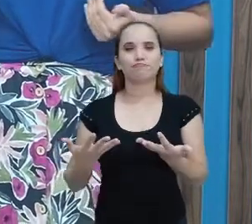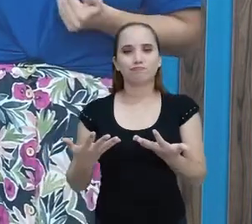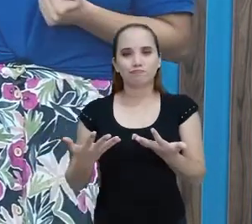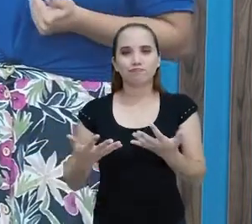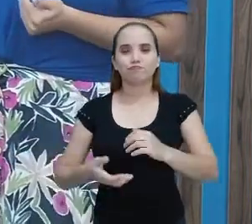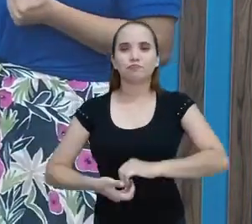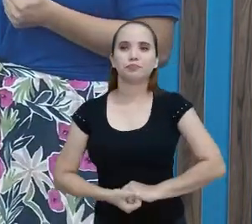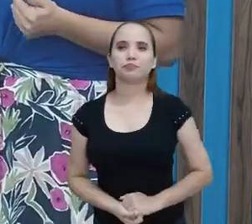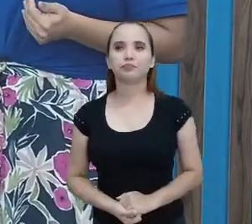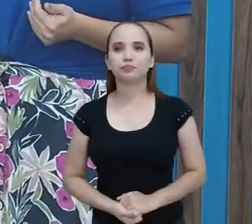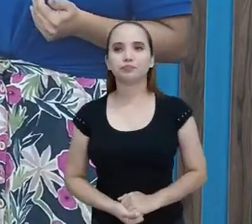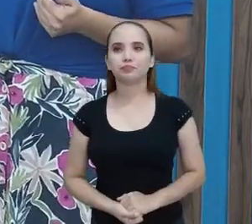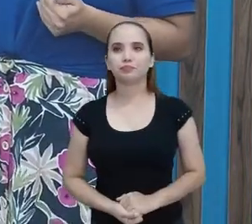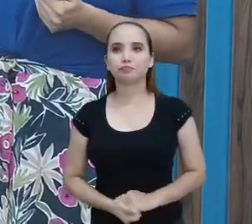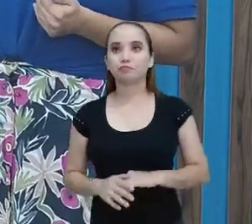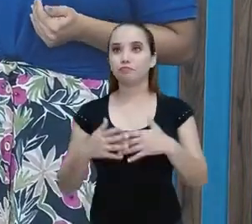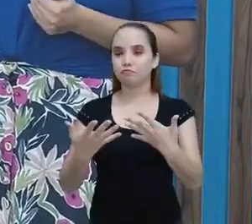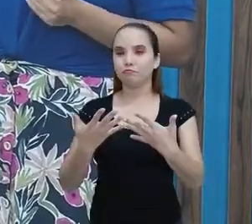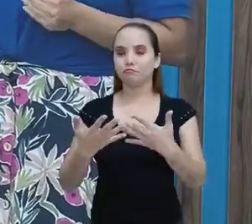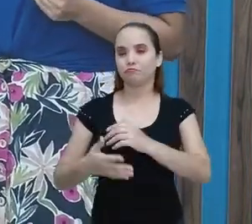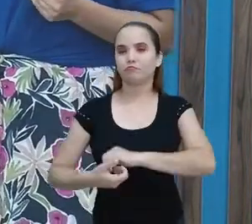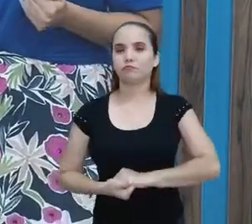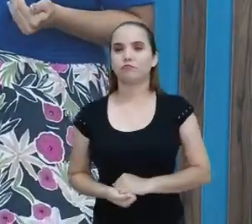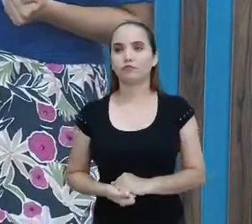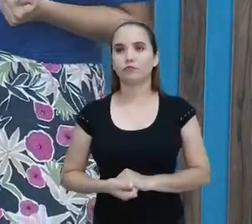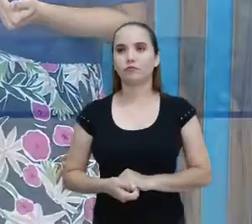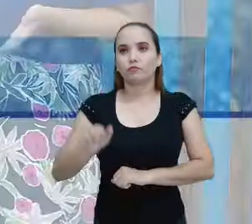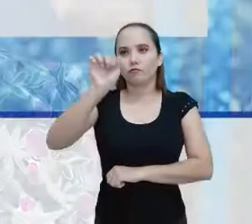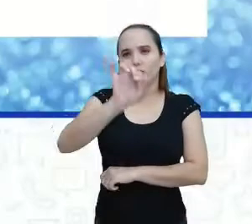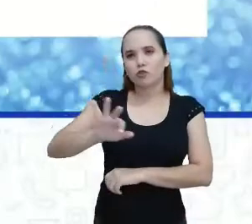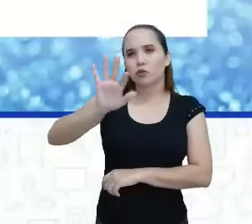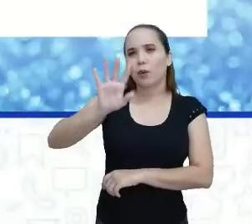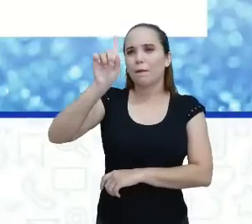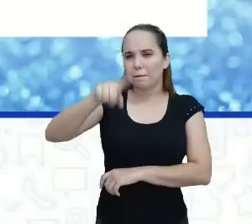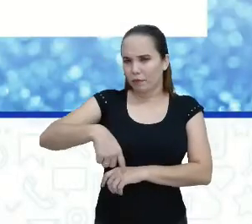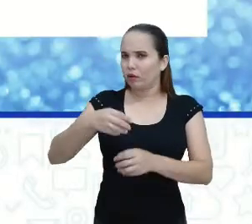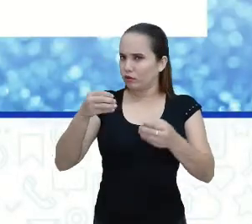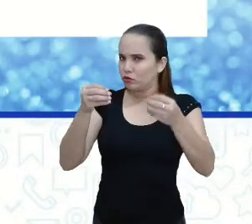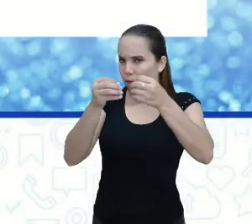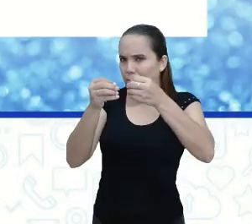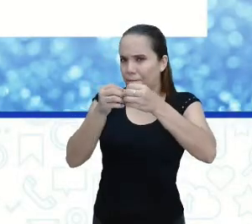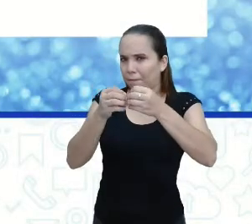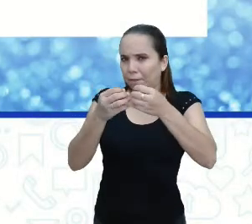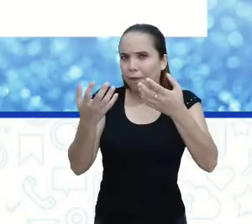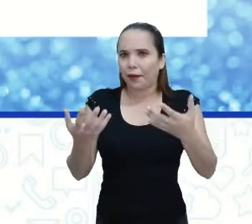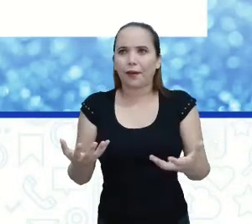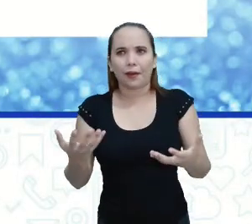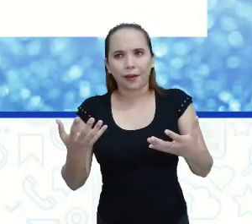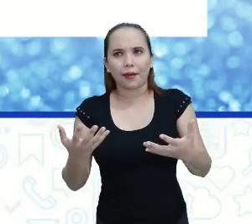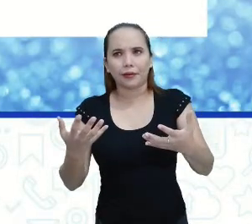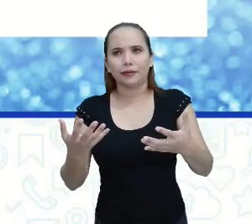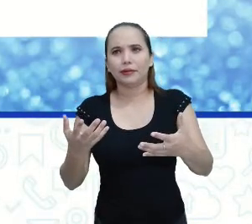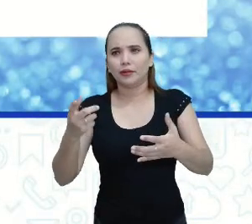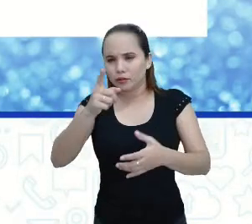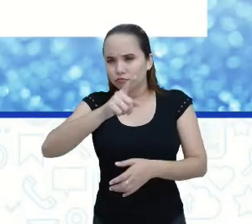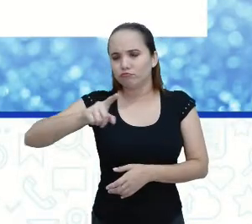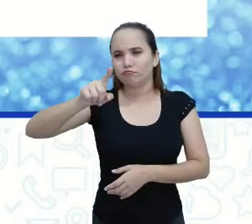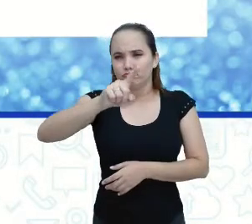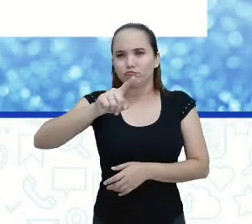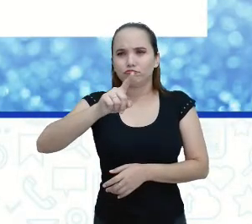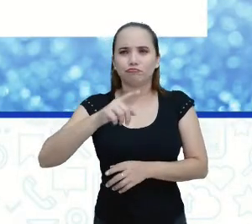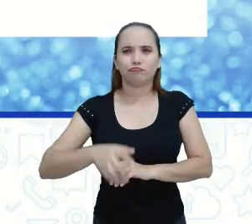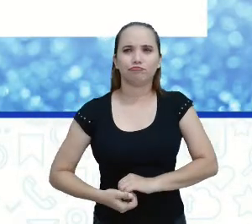rodeia. E aí, a imagem que usei para criar é próxima o suficiente? Eu preciso que vocês me respondam isso,